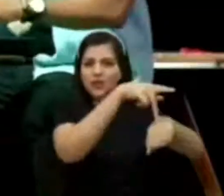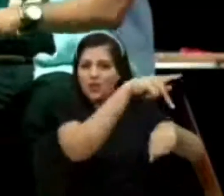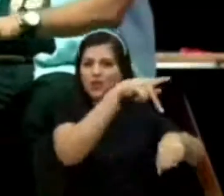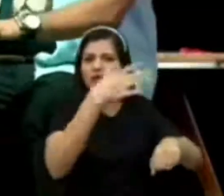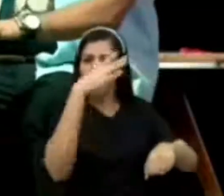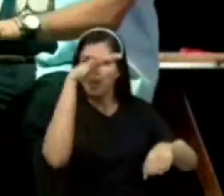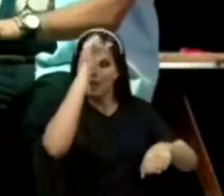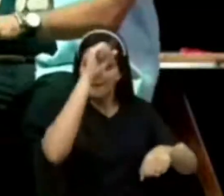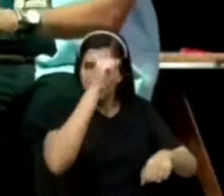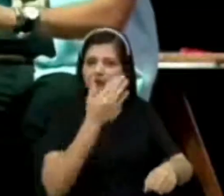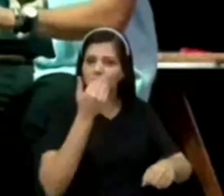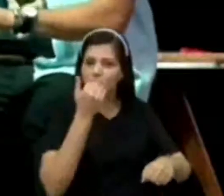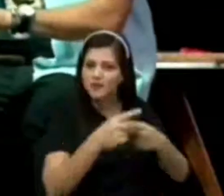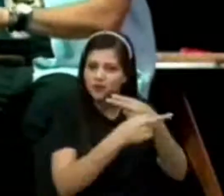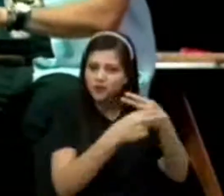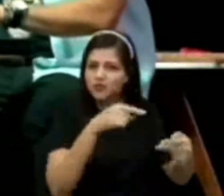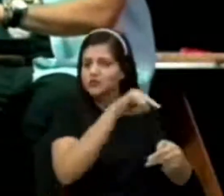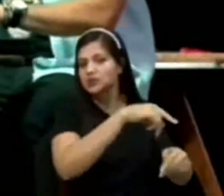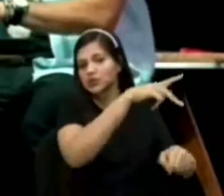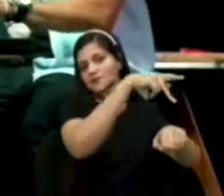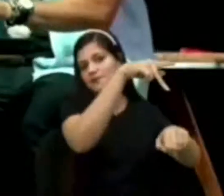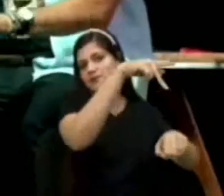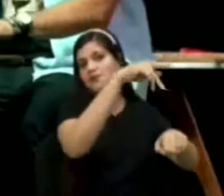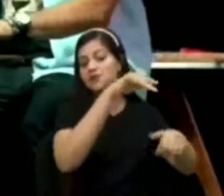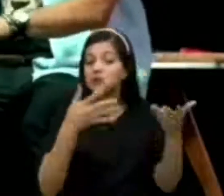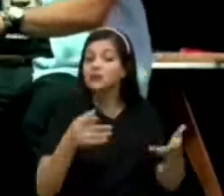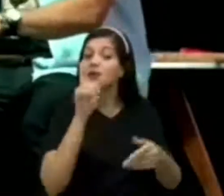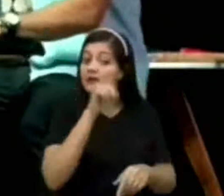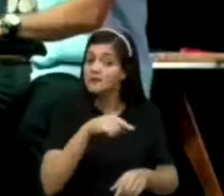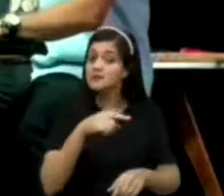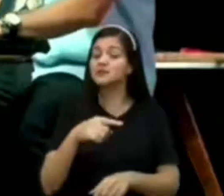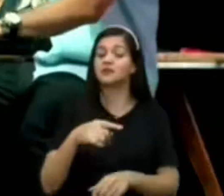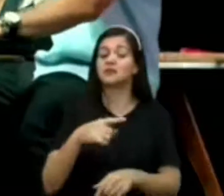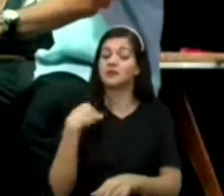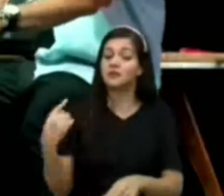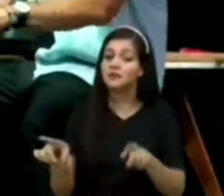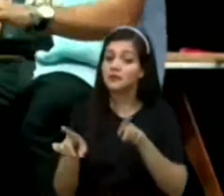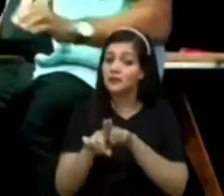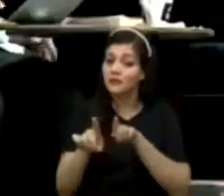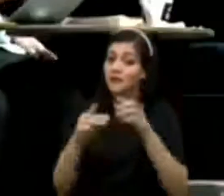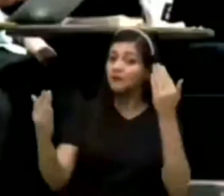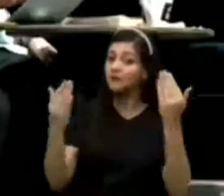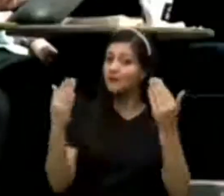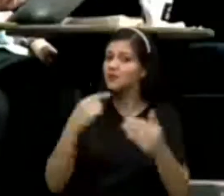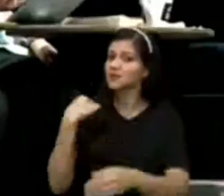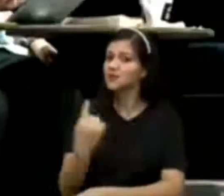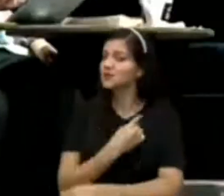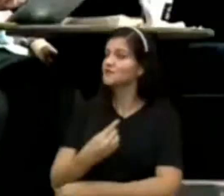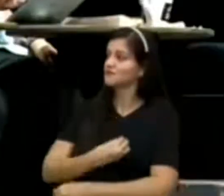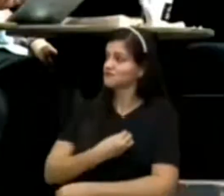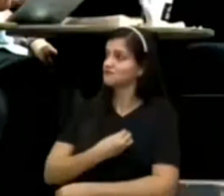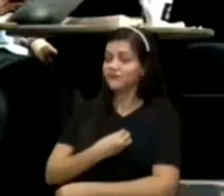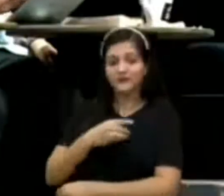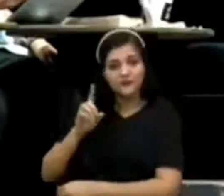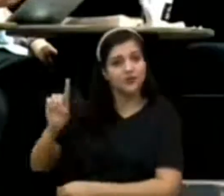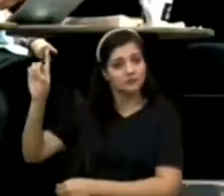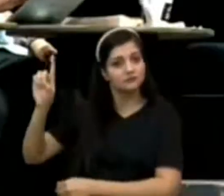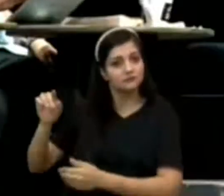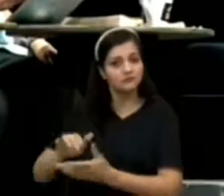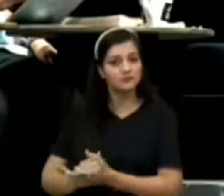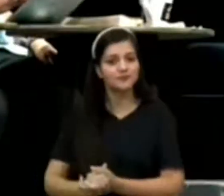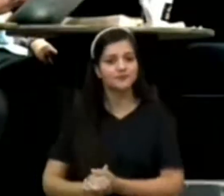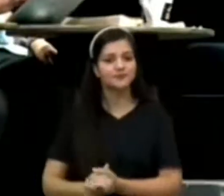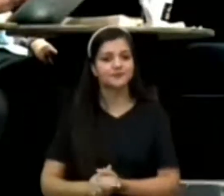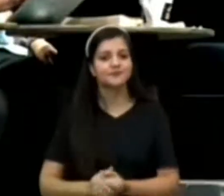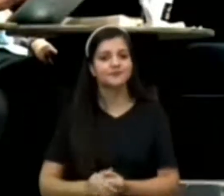daquele país. E assim que nós vamos viver. Não é isso, Fabi? Interessante que quem tem smartphone